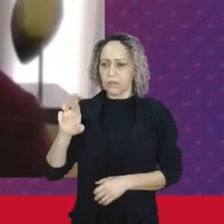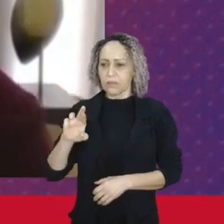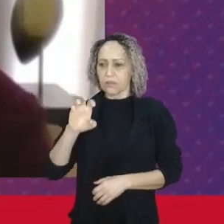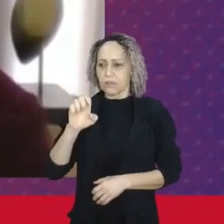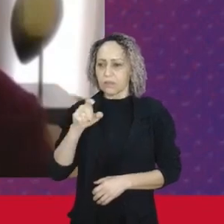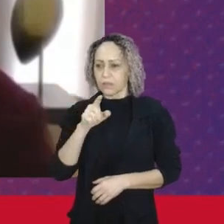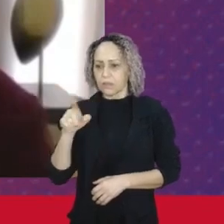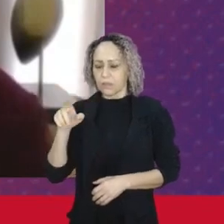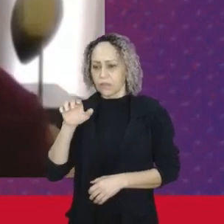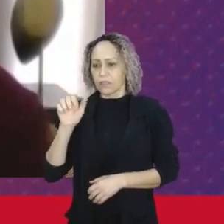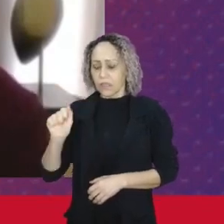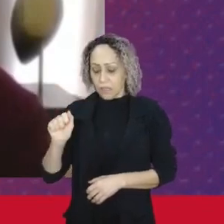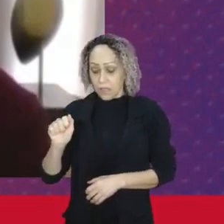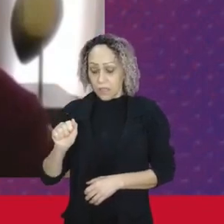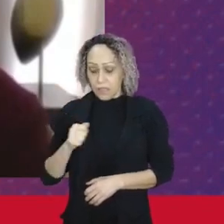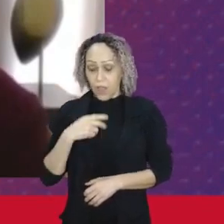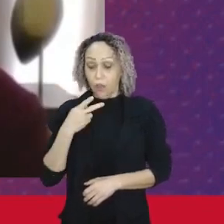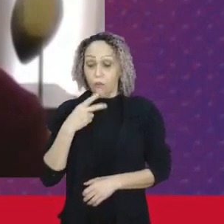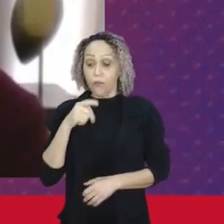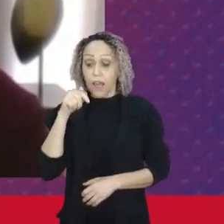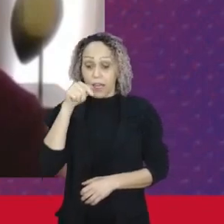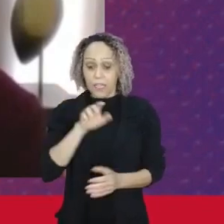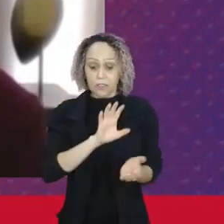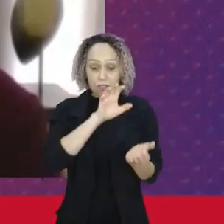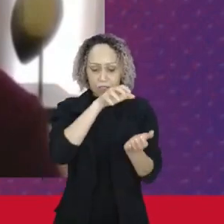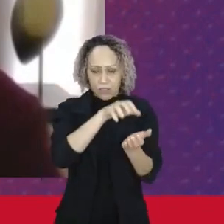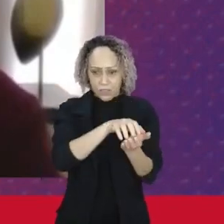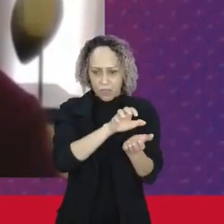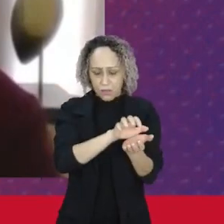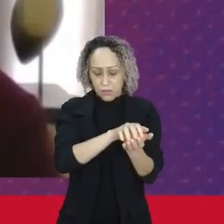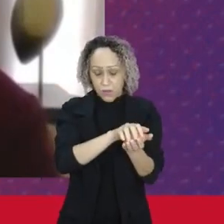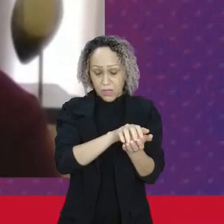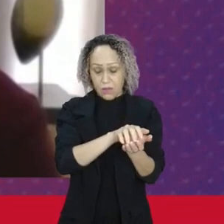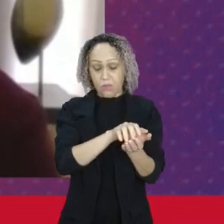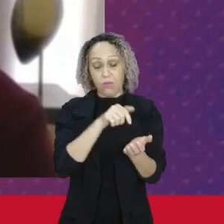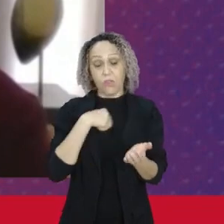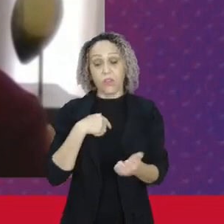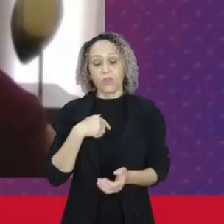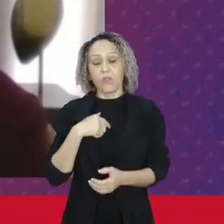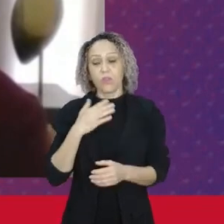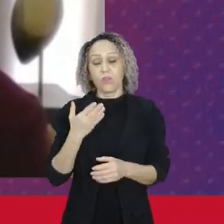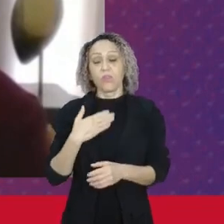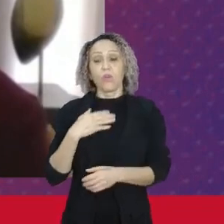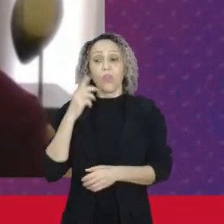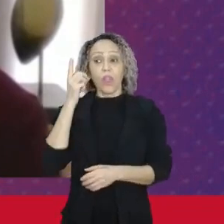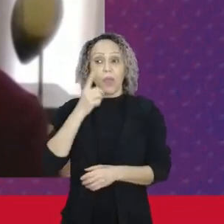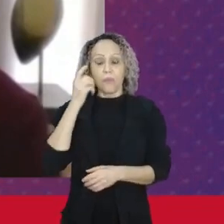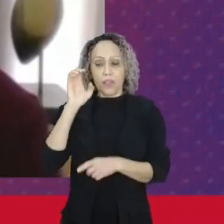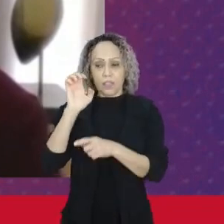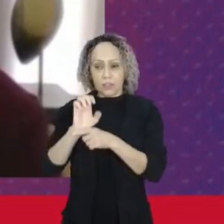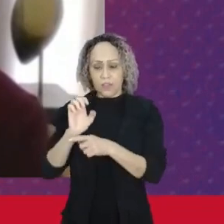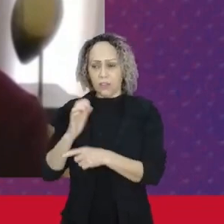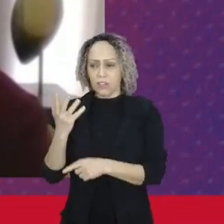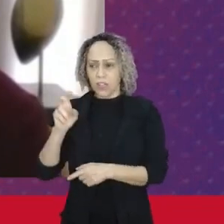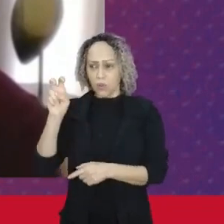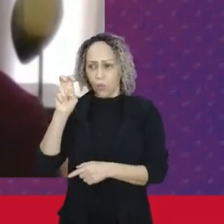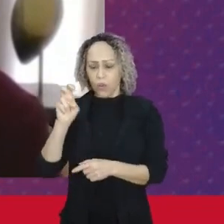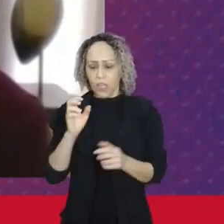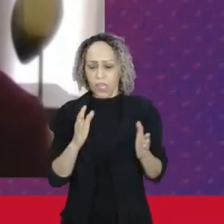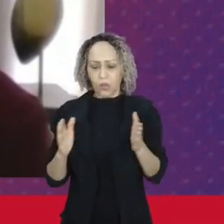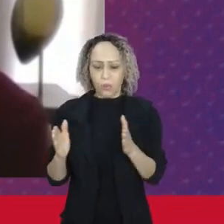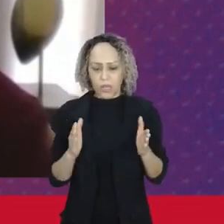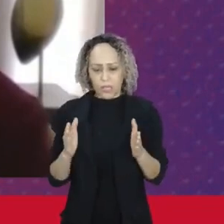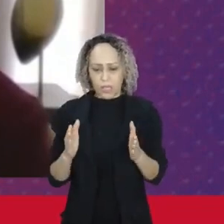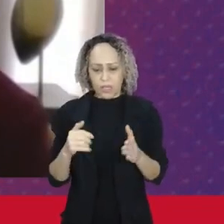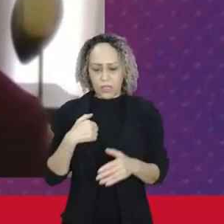de Pernambuco, sou deputada estadual, estou no curso do meu 5º mandato. Sou professora